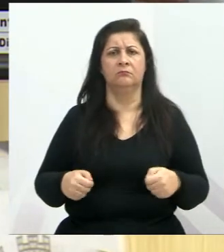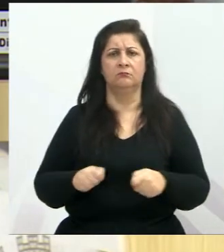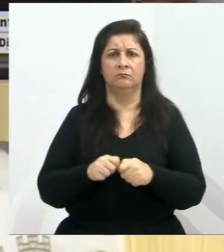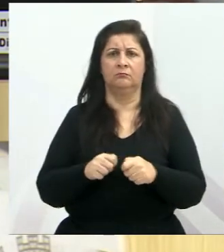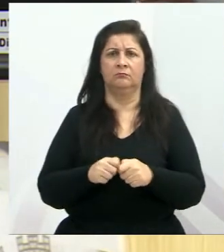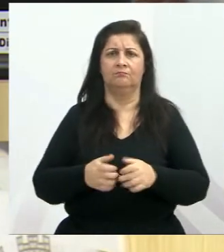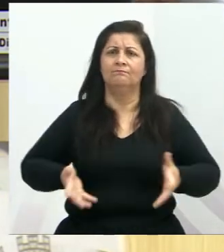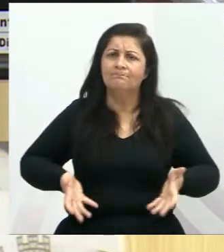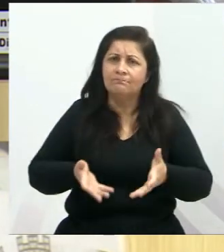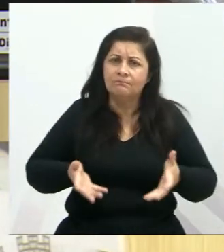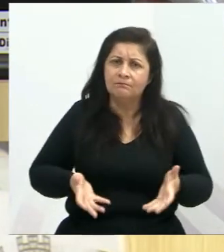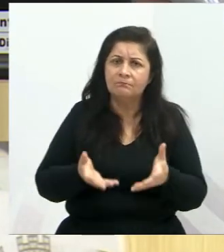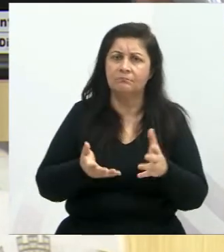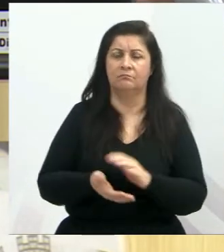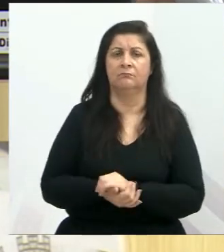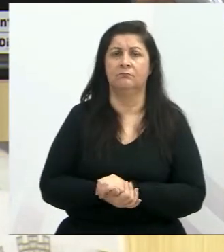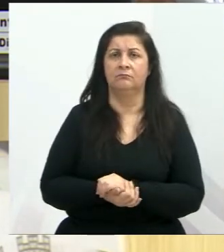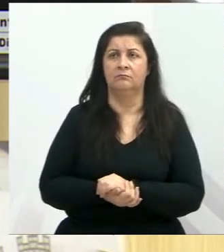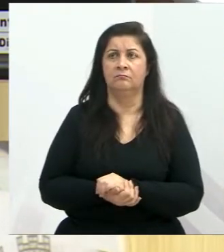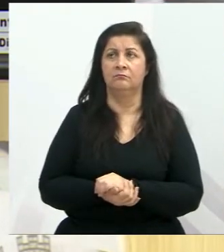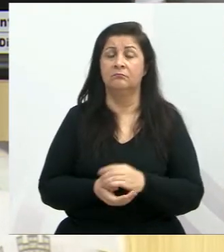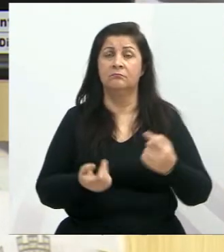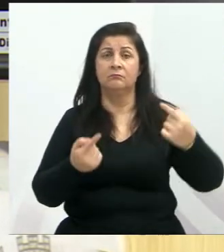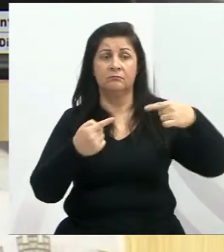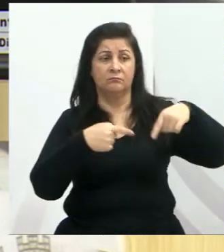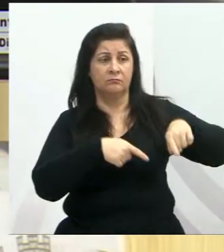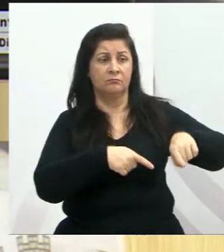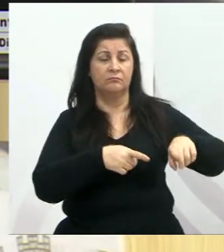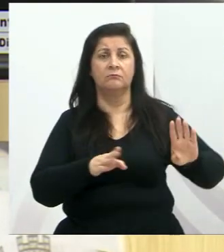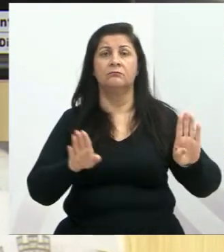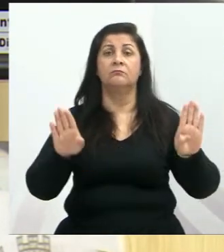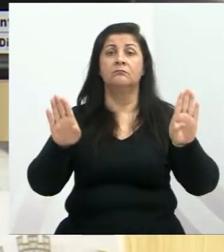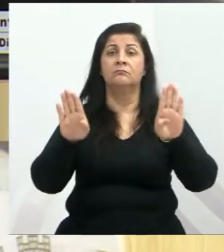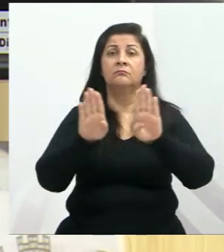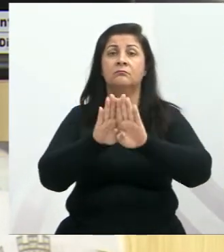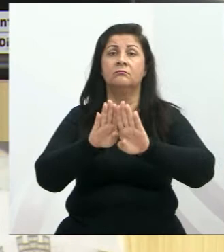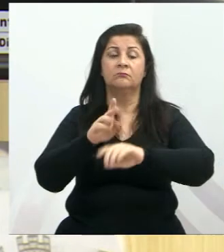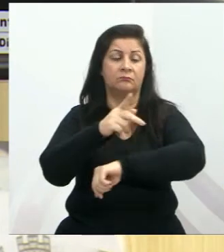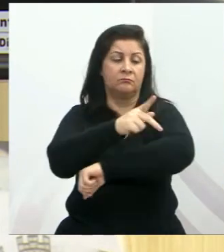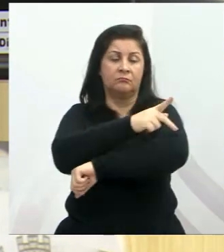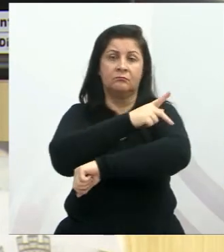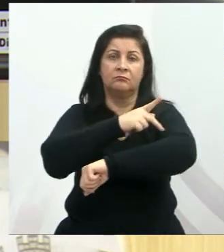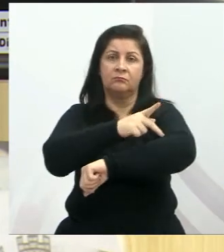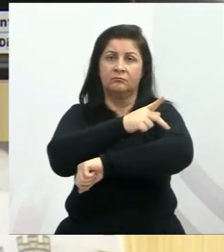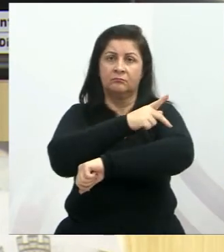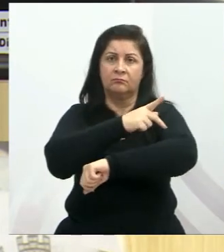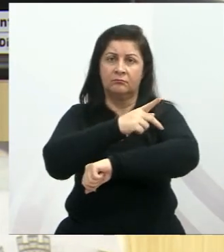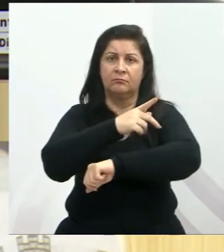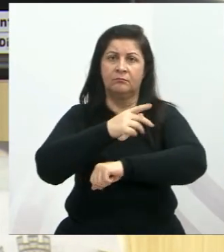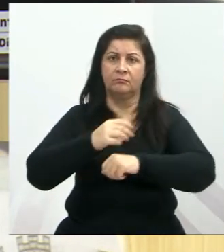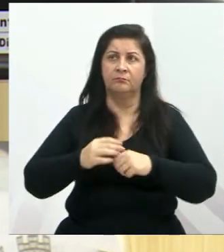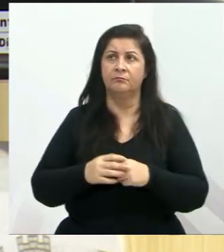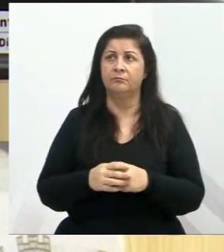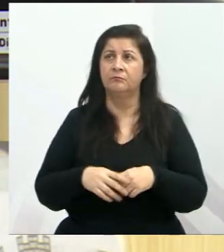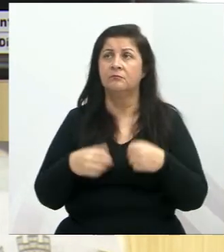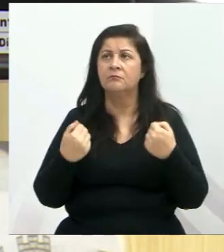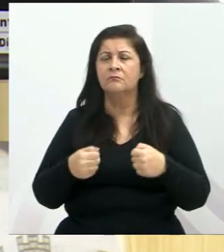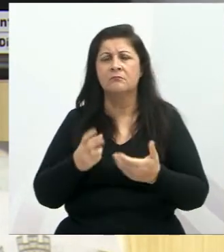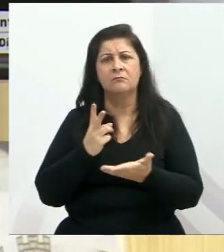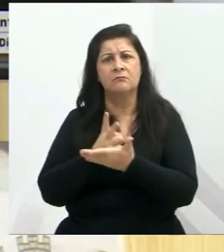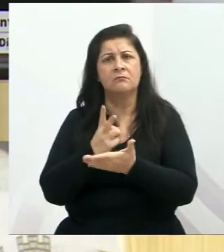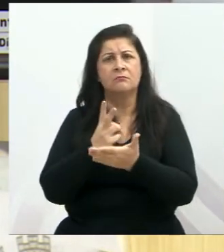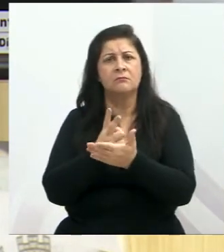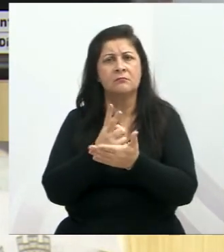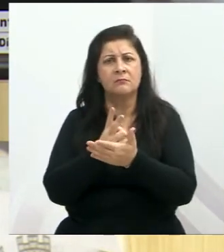deixar de ser praticado. Eu sou até contra quando se fecha um parque municipal da cidade, deveria se manter